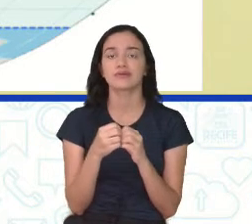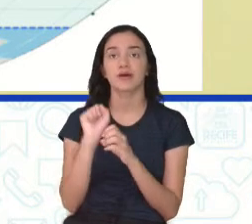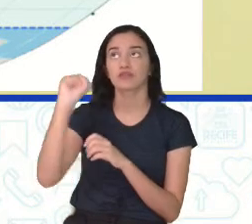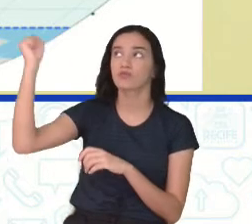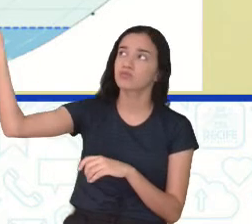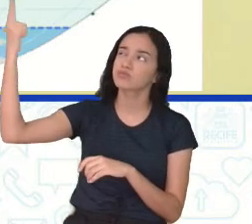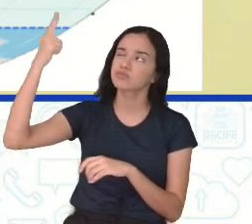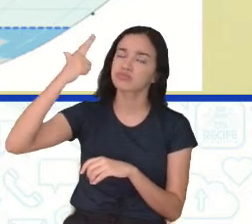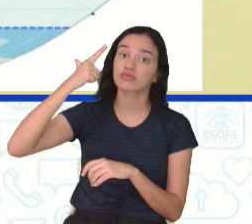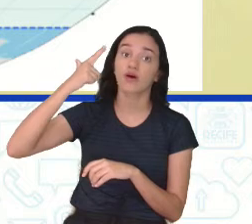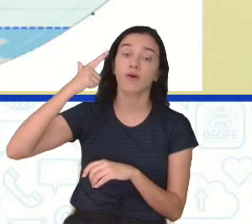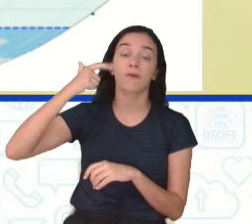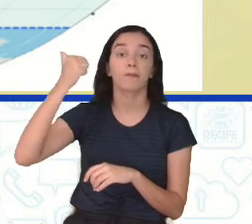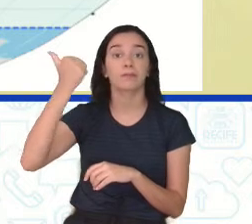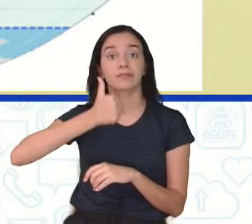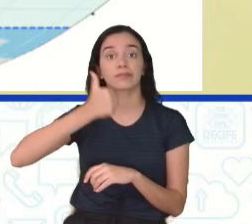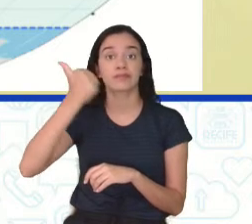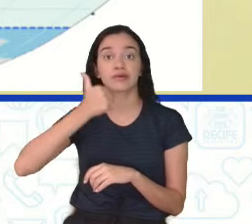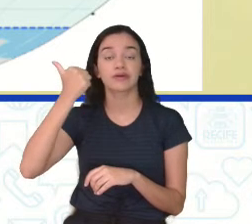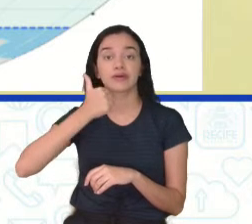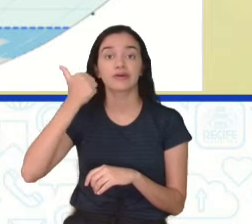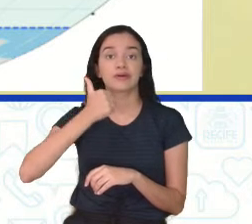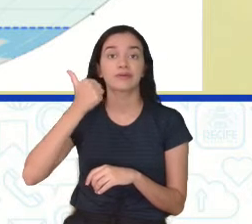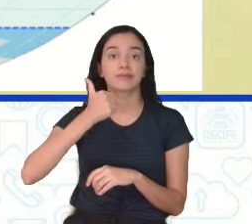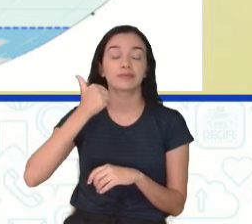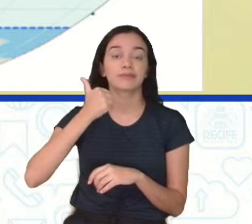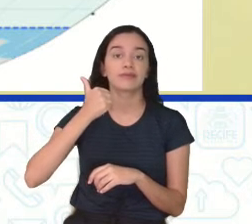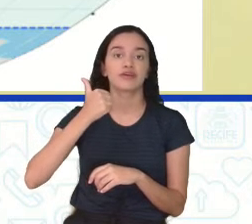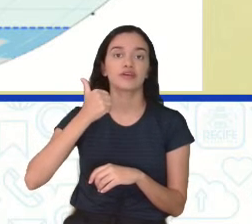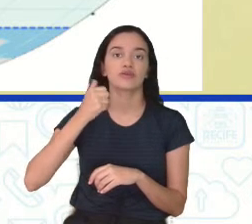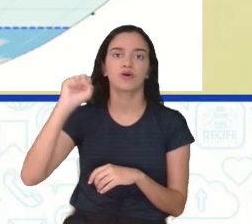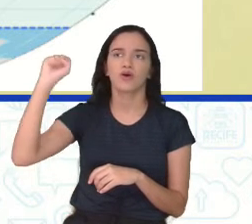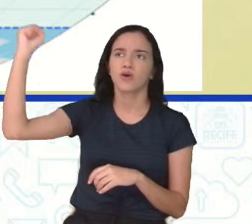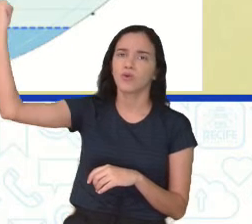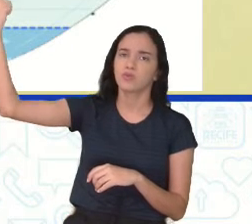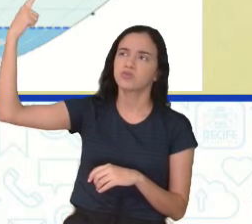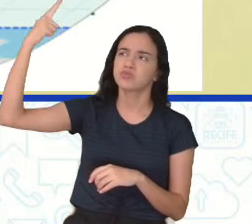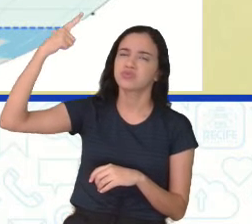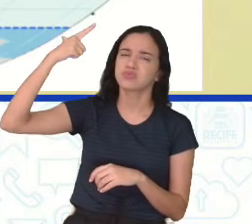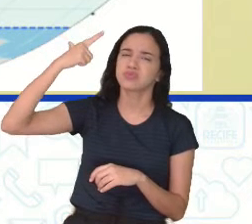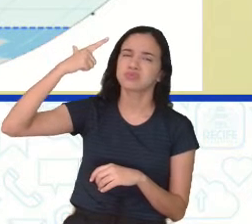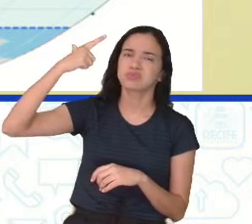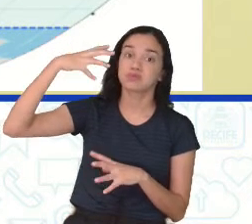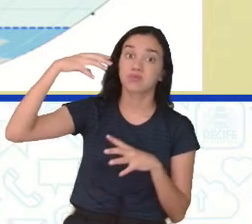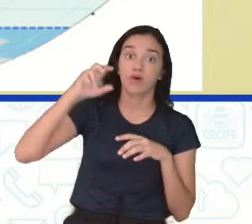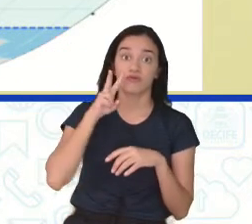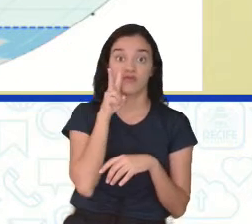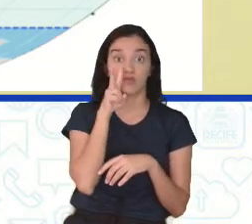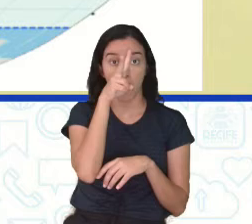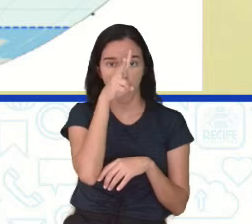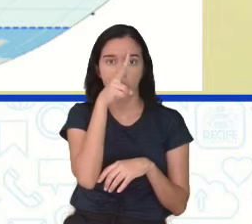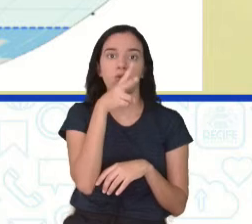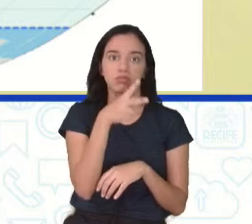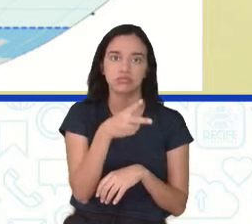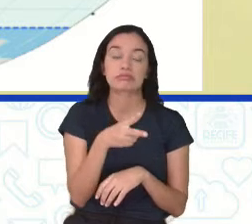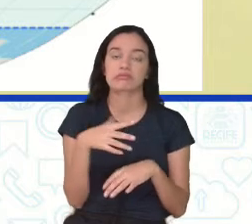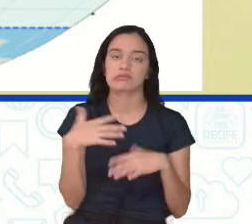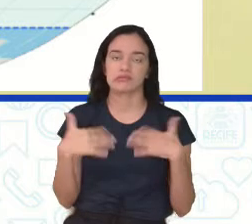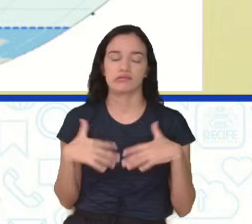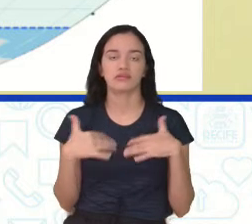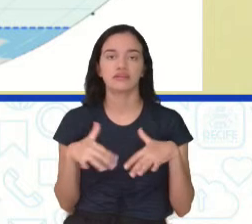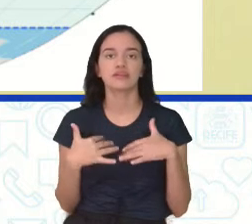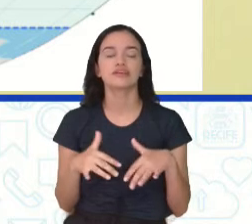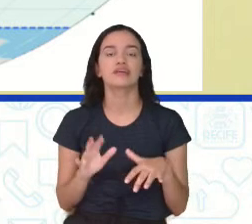estar recebendo primeiro as radiações solares, vai estar recebendo ali com mais intensidade. Então, ó,